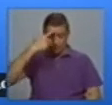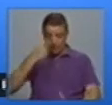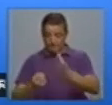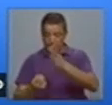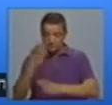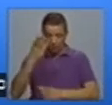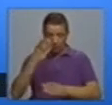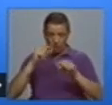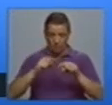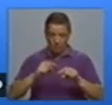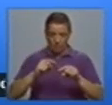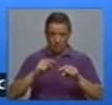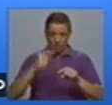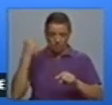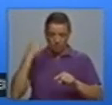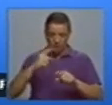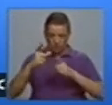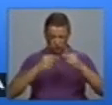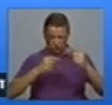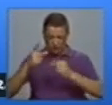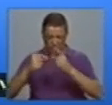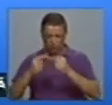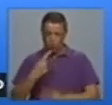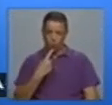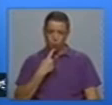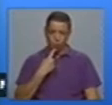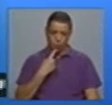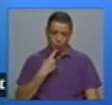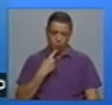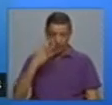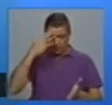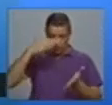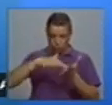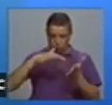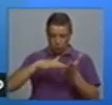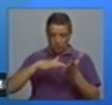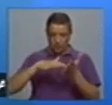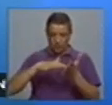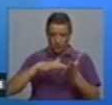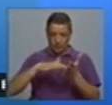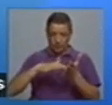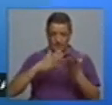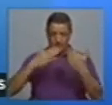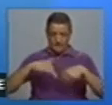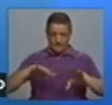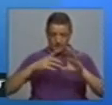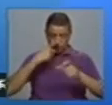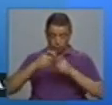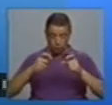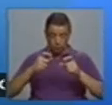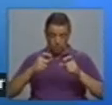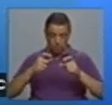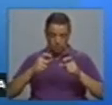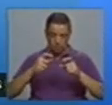uma grande formação de estrelas. Este resultado é de alguma forma surpreendente porque os astrónomos não estavam à espera de uma proporção